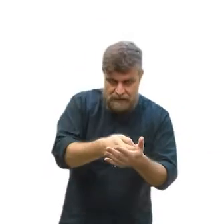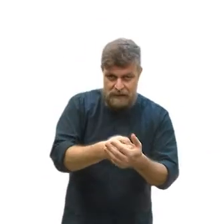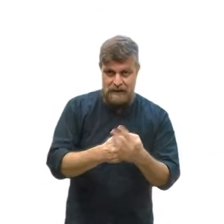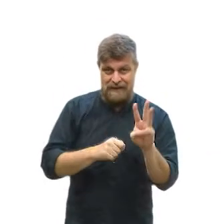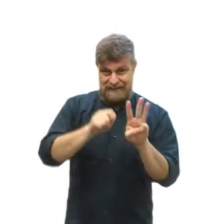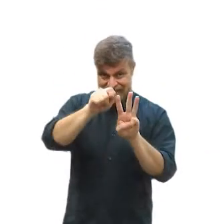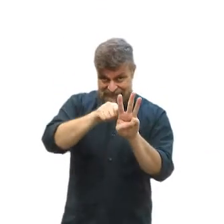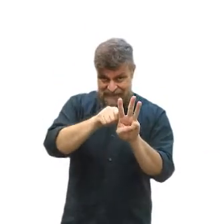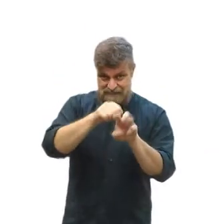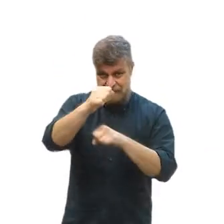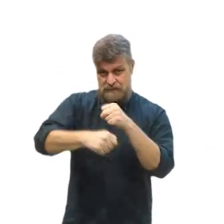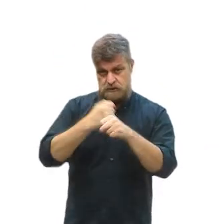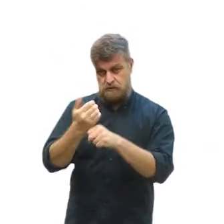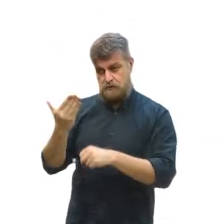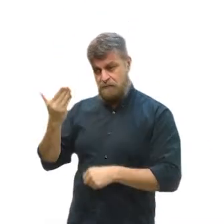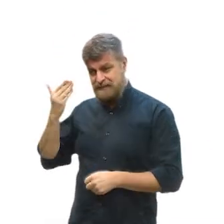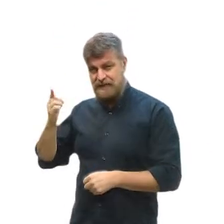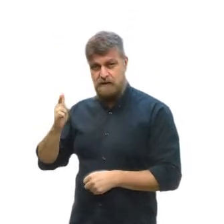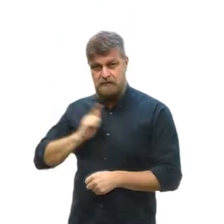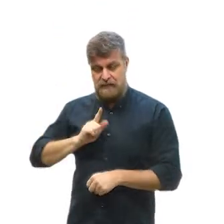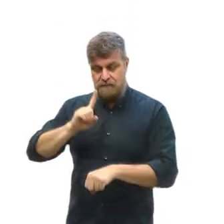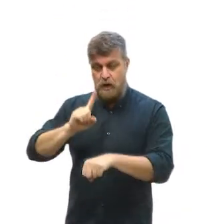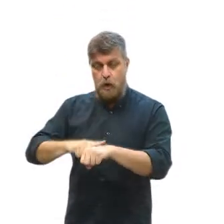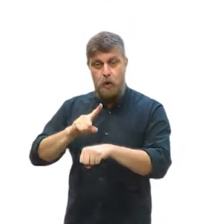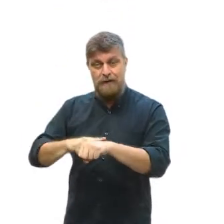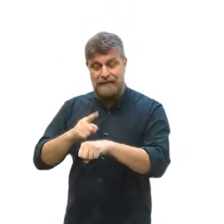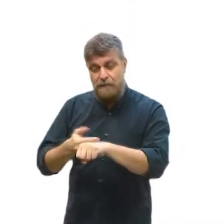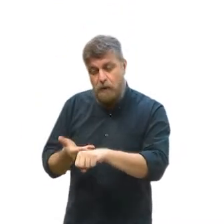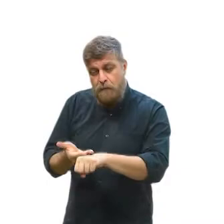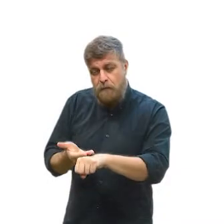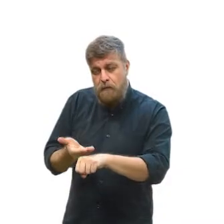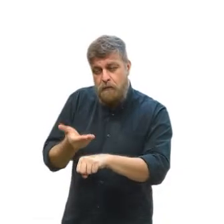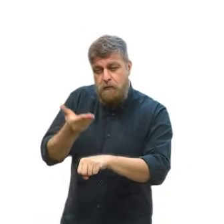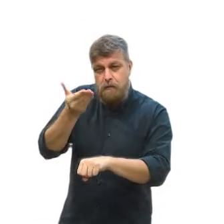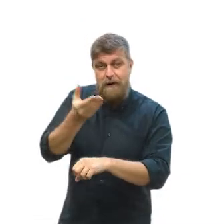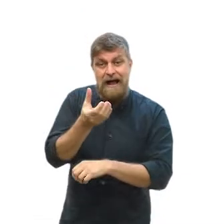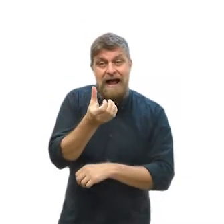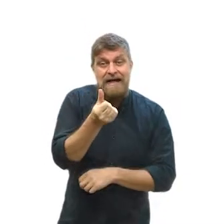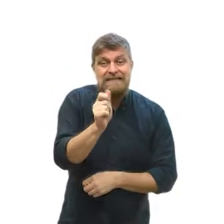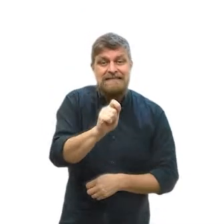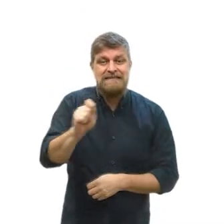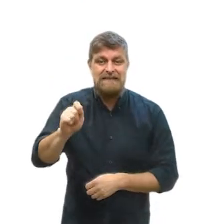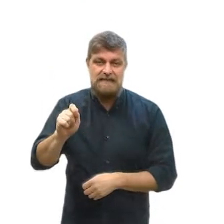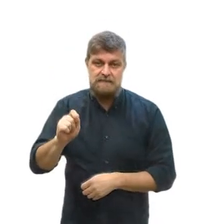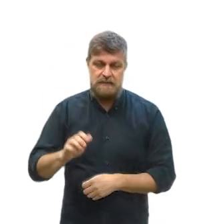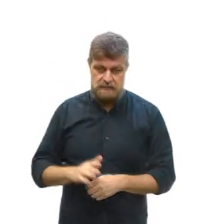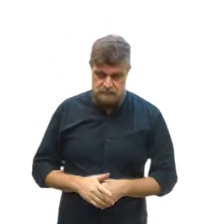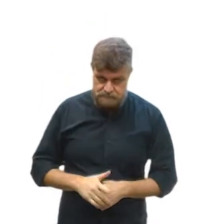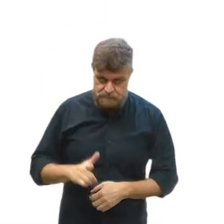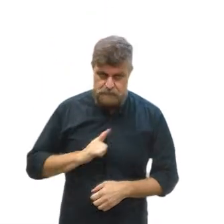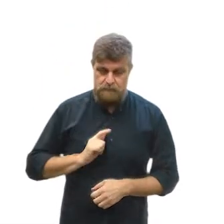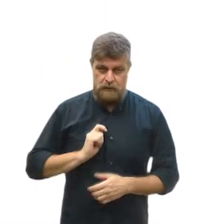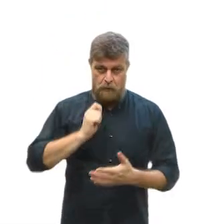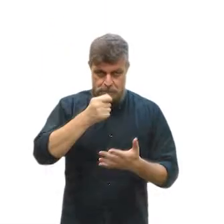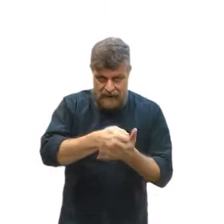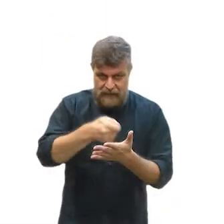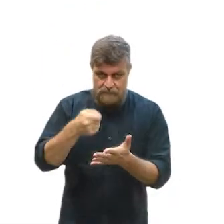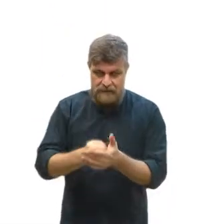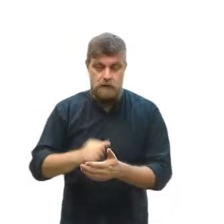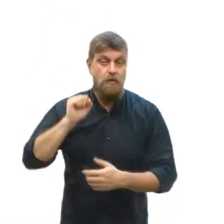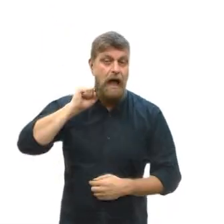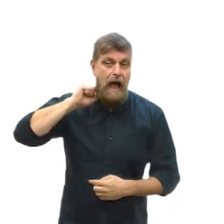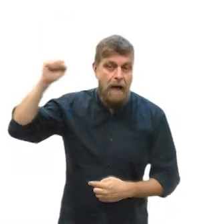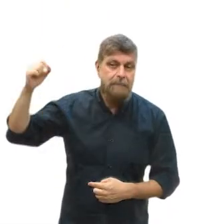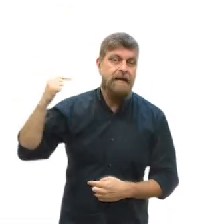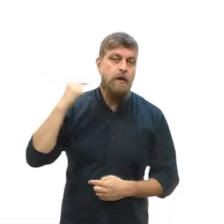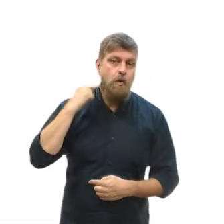Então, 3 meses do ano passado tiveram os seus vencimentos prorrogados por 6 meses. Então, os vencimentos que